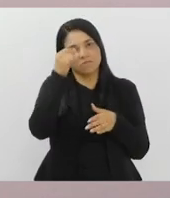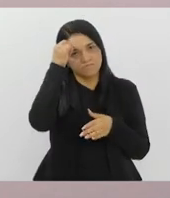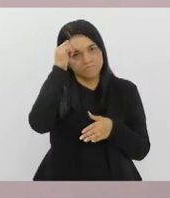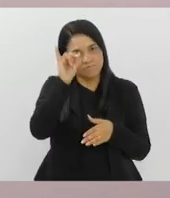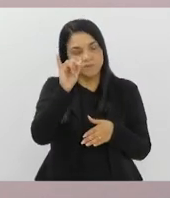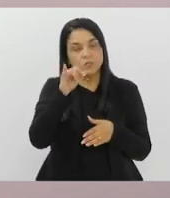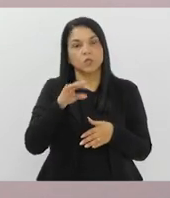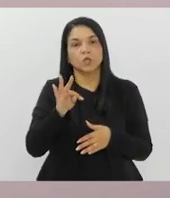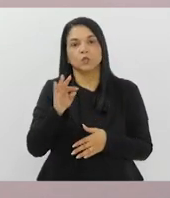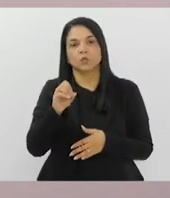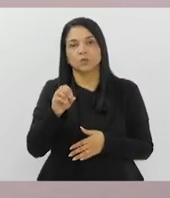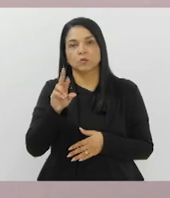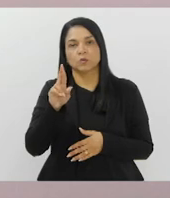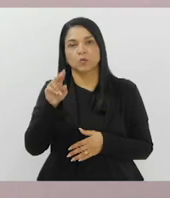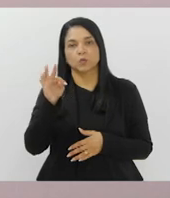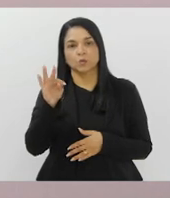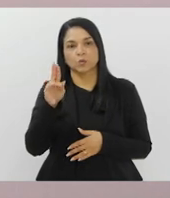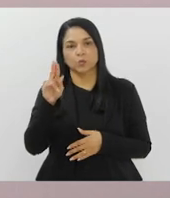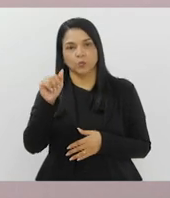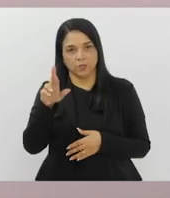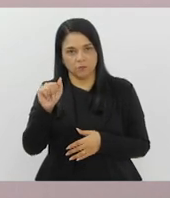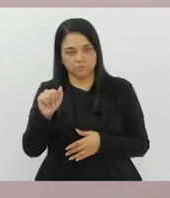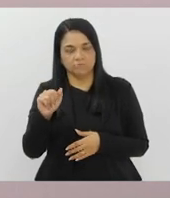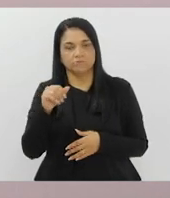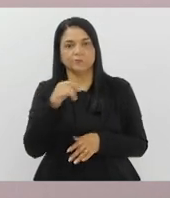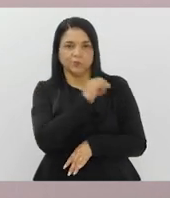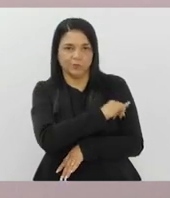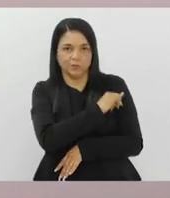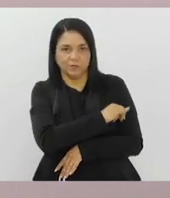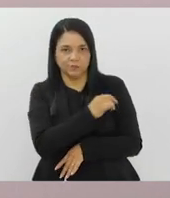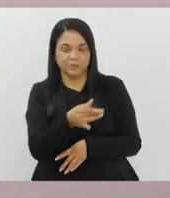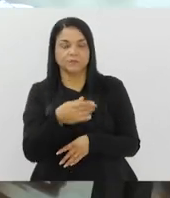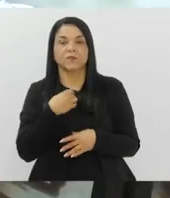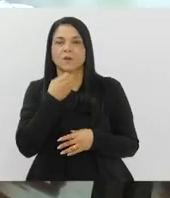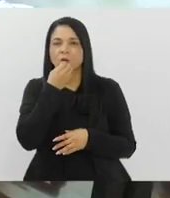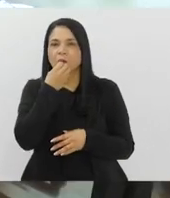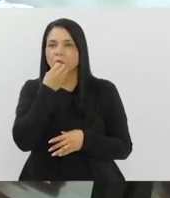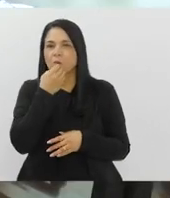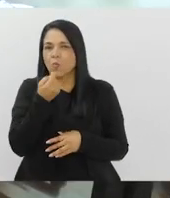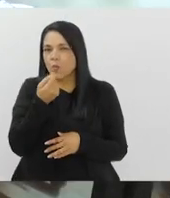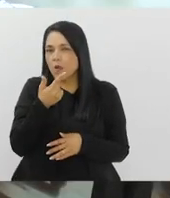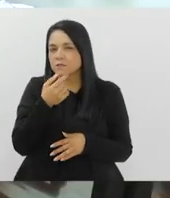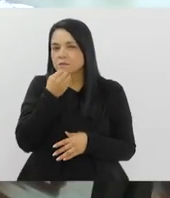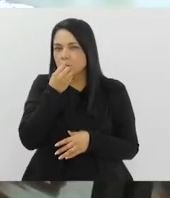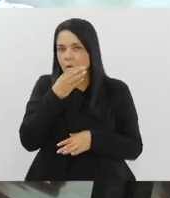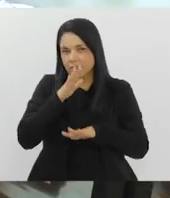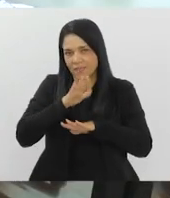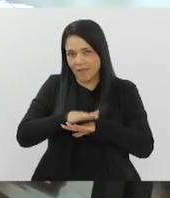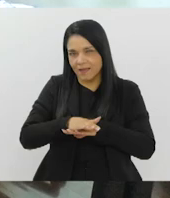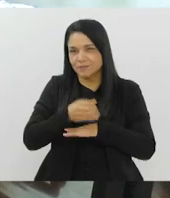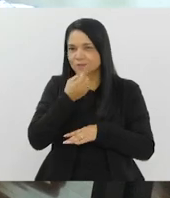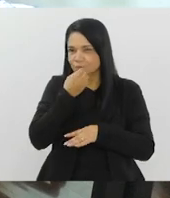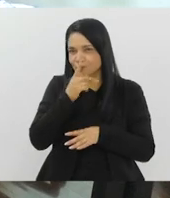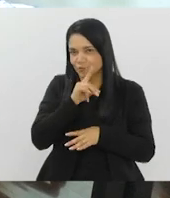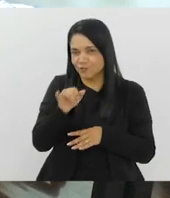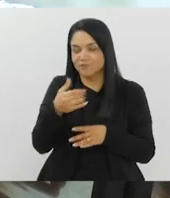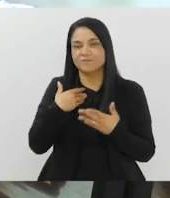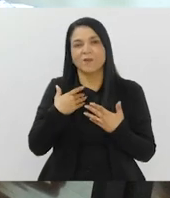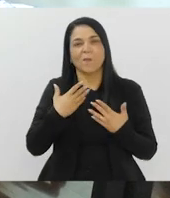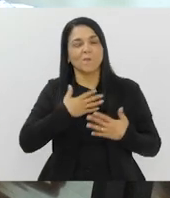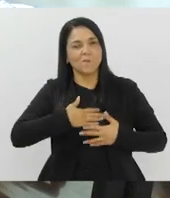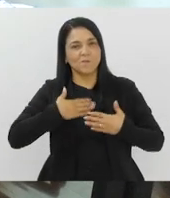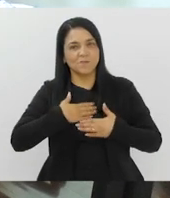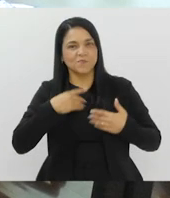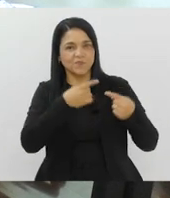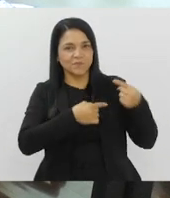de 7 minutos. Bom dia, quase boa tarde. Queria começar dizendo que é um prazer poder estar aqui discutindo com vocês. Eu